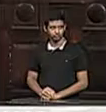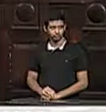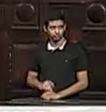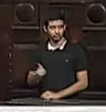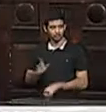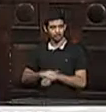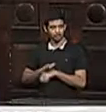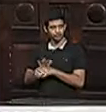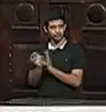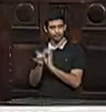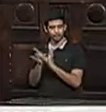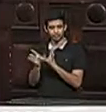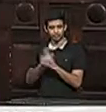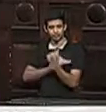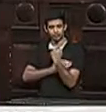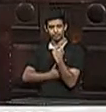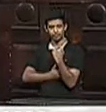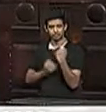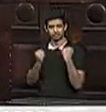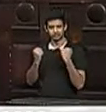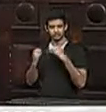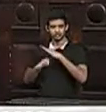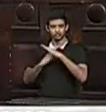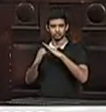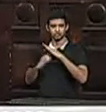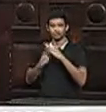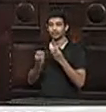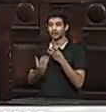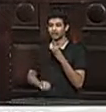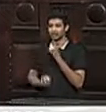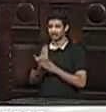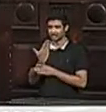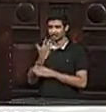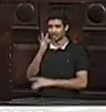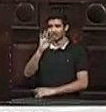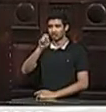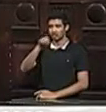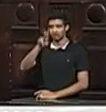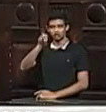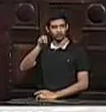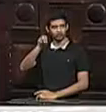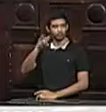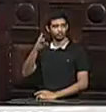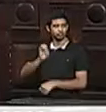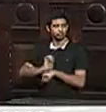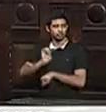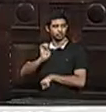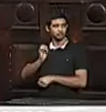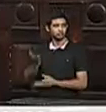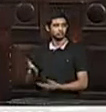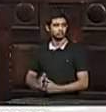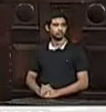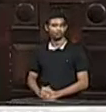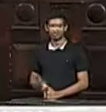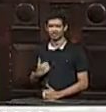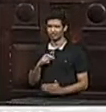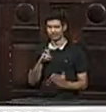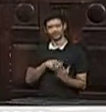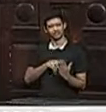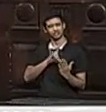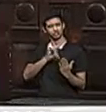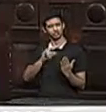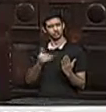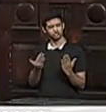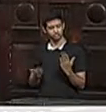autorizando o Poder Executivo a criar o Fundo Estadual de Fomento ao Esporte. Olhei a data